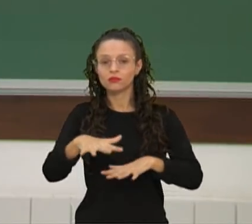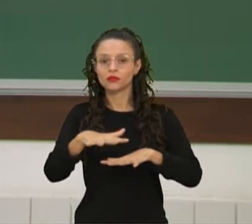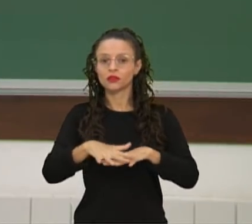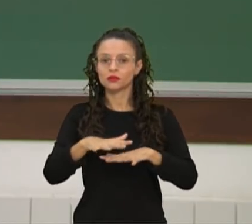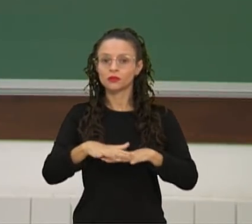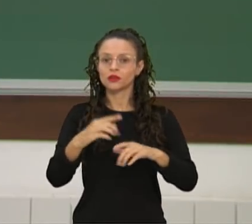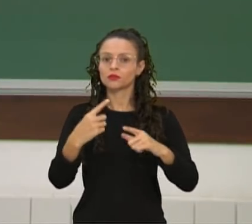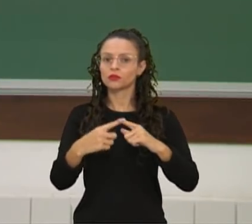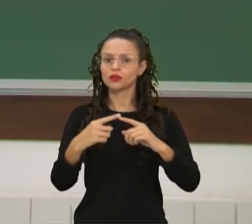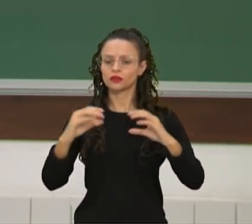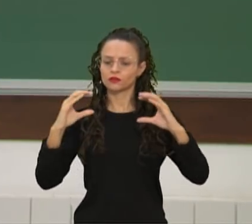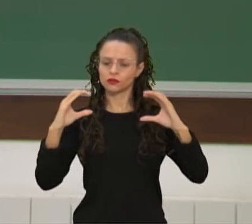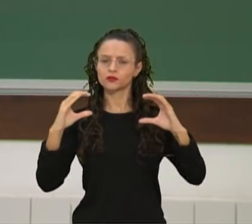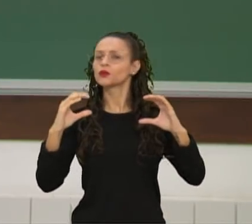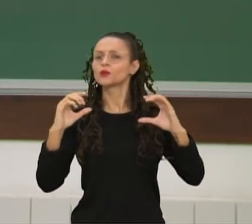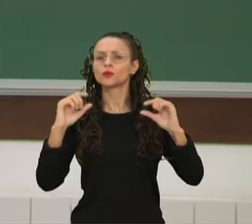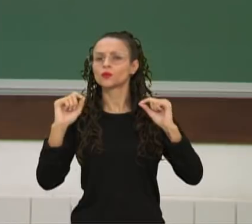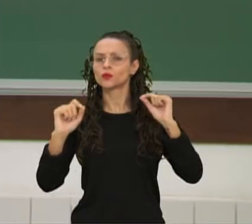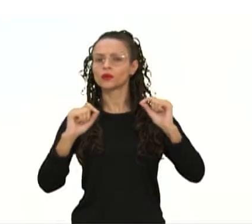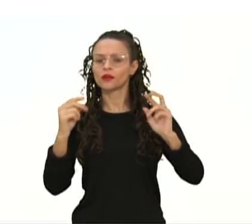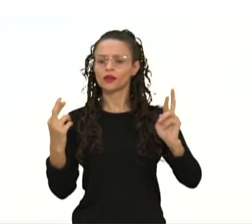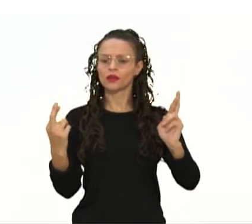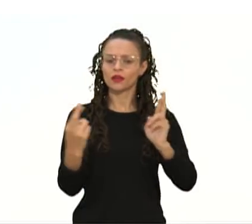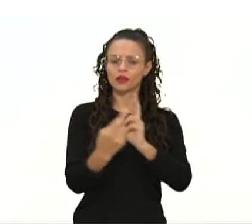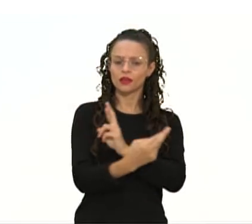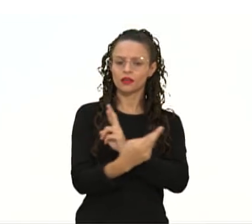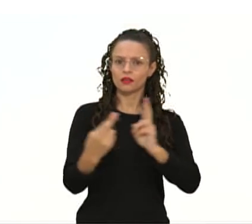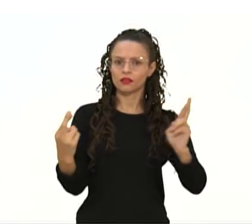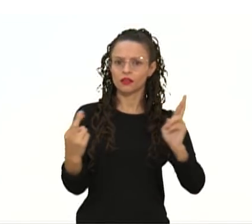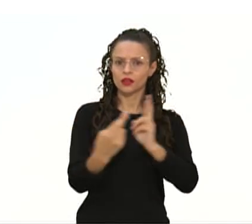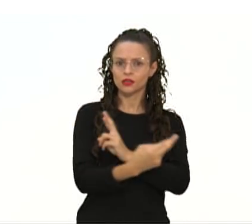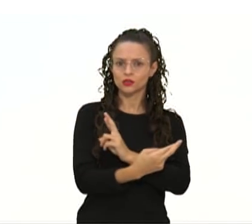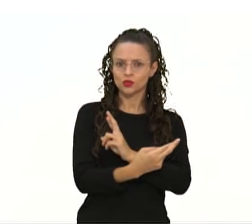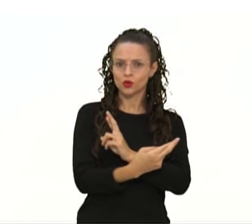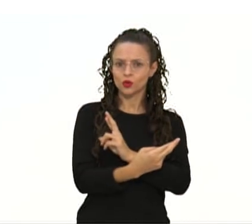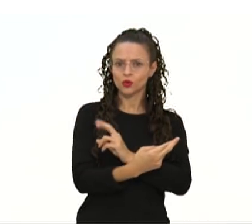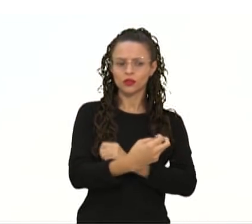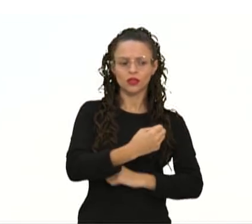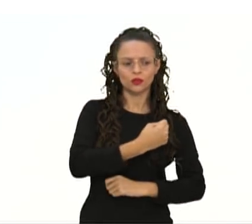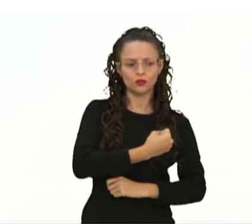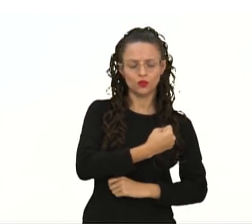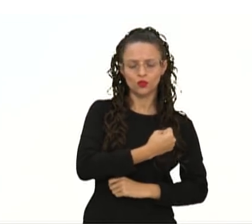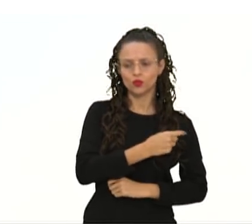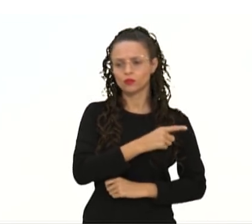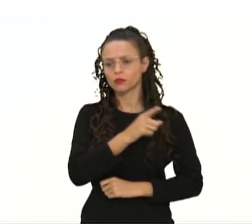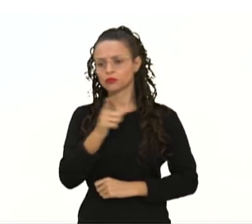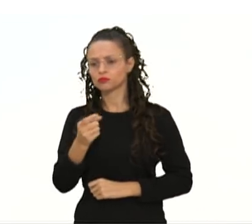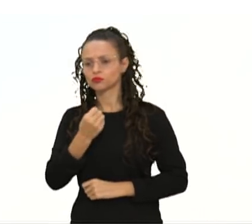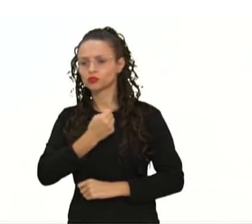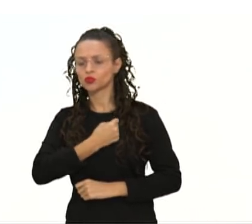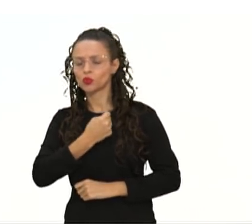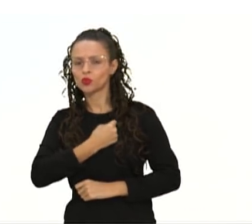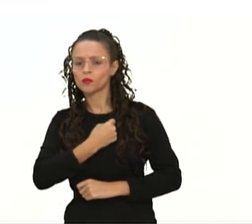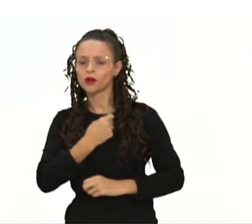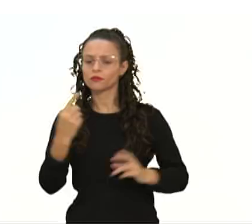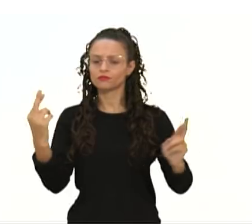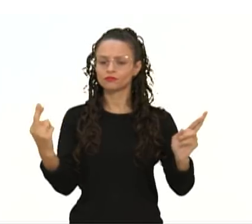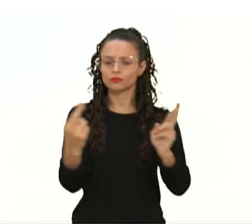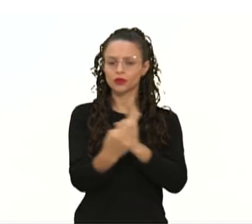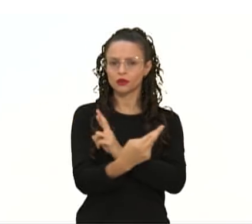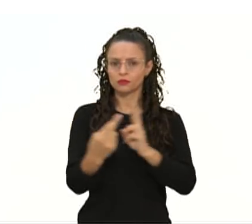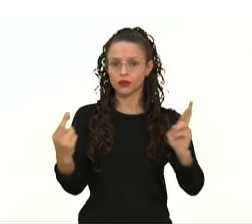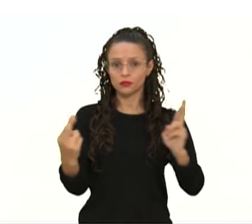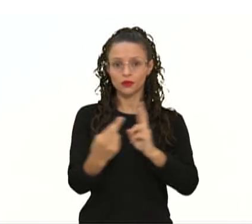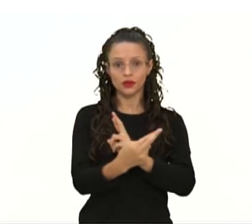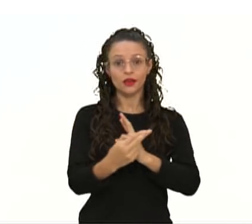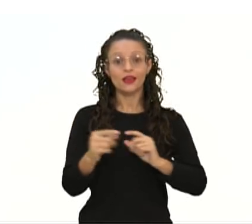gente relaciona grandezas, Se eu tenho duas grandezas, consigo ter uma relação entre elas, ali a gente consegue ter uma